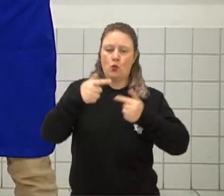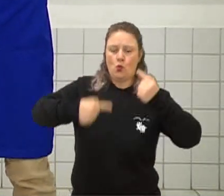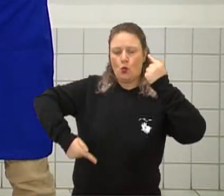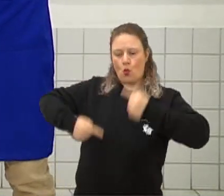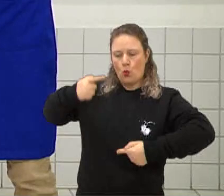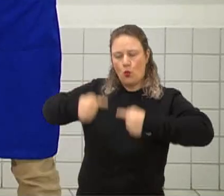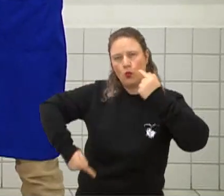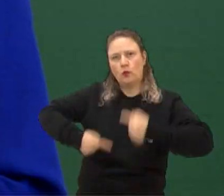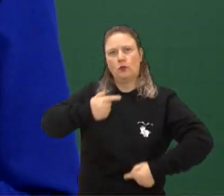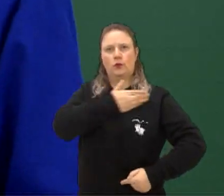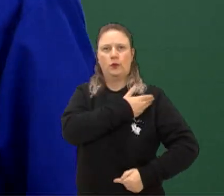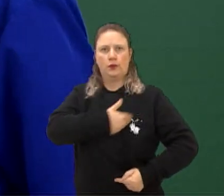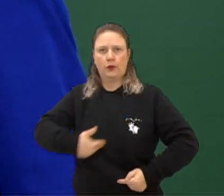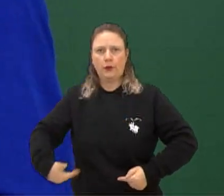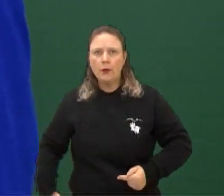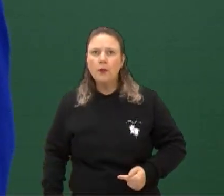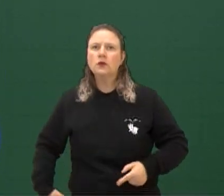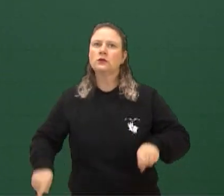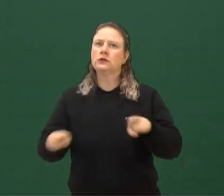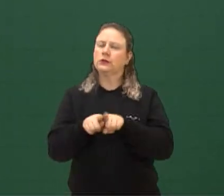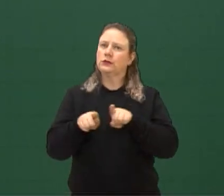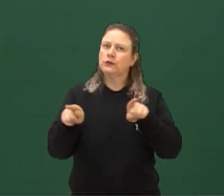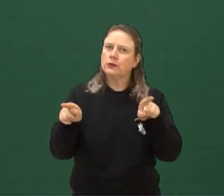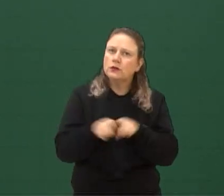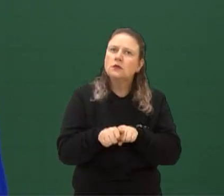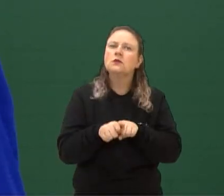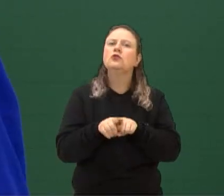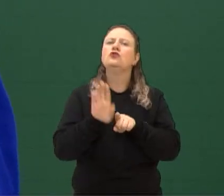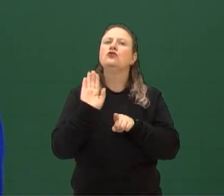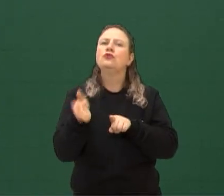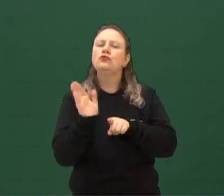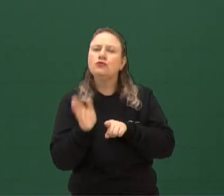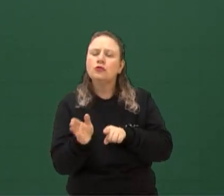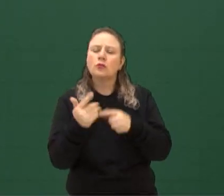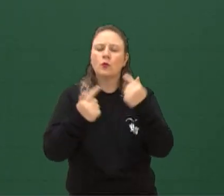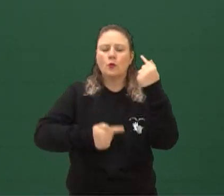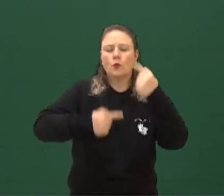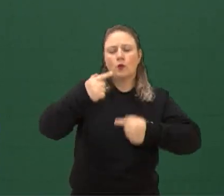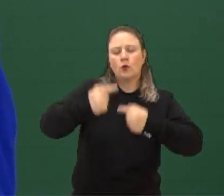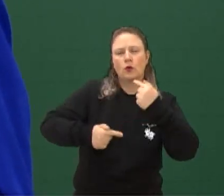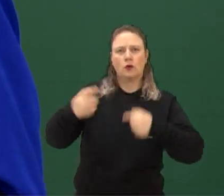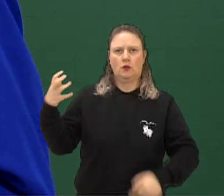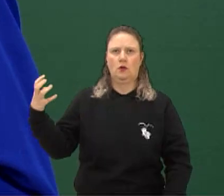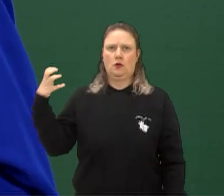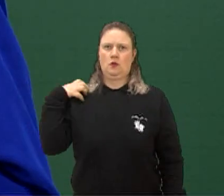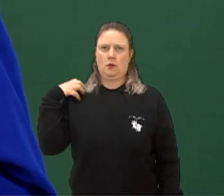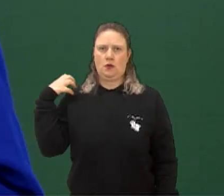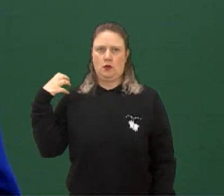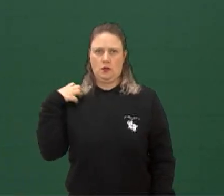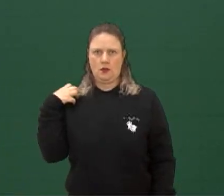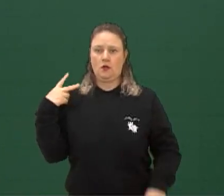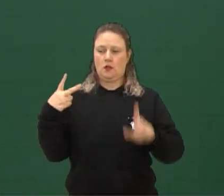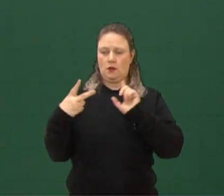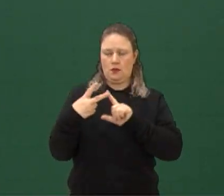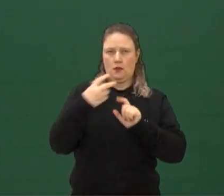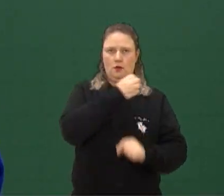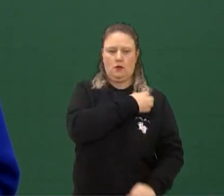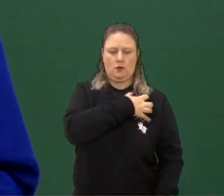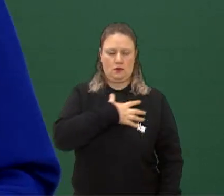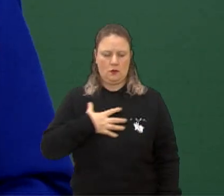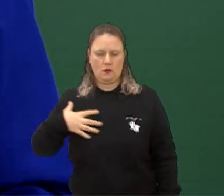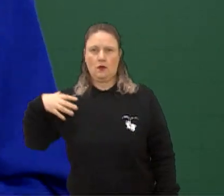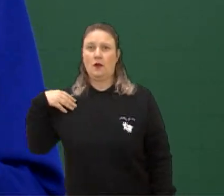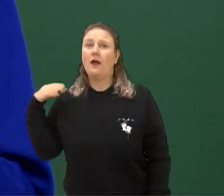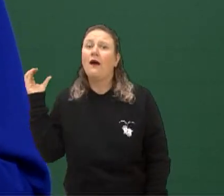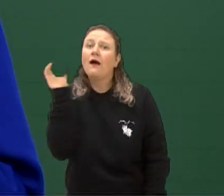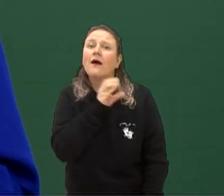em Esparta e em Atenas, e também um pouquinho da política em Platão, em Aristóteles, tá? A gente viu um pouquinho rápido